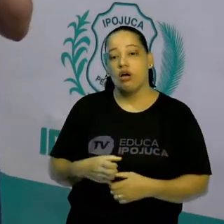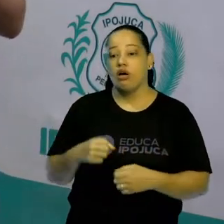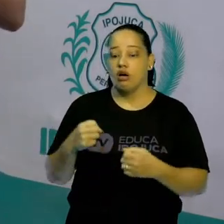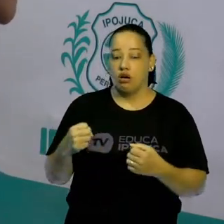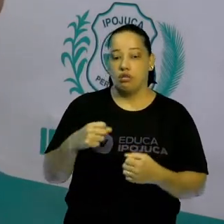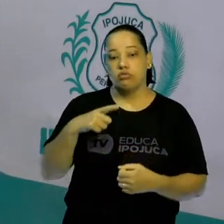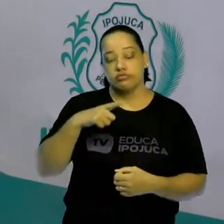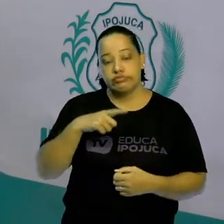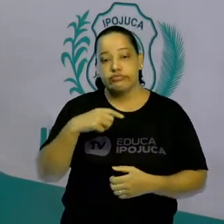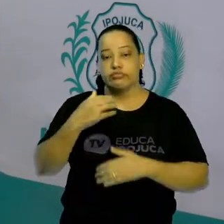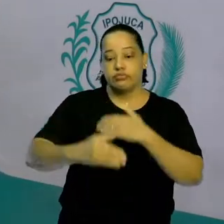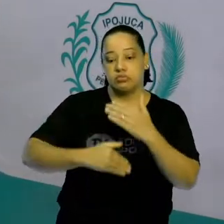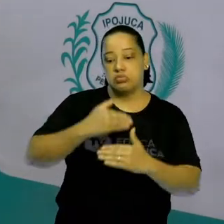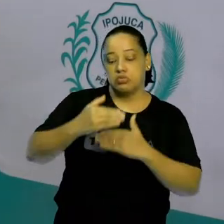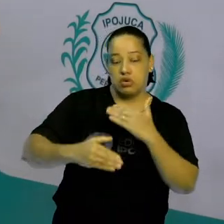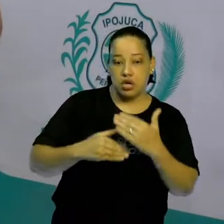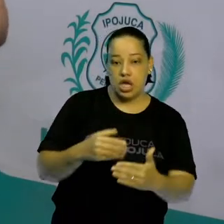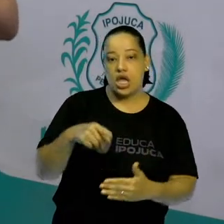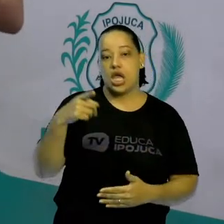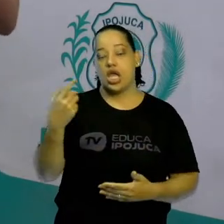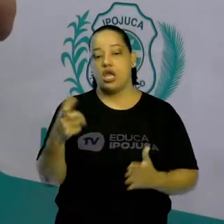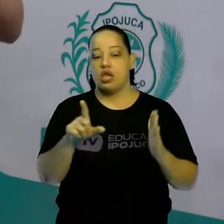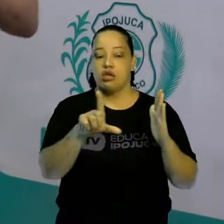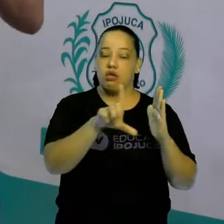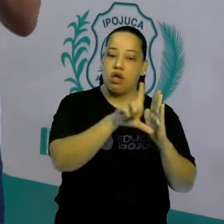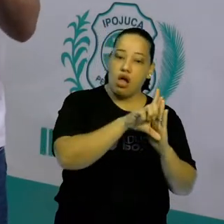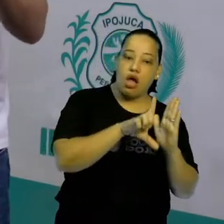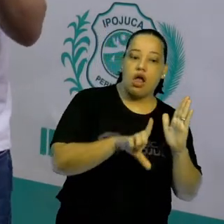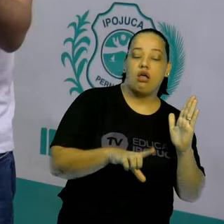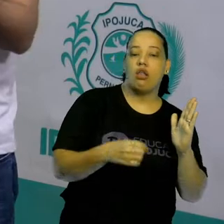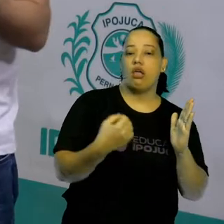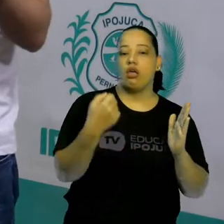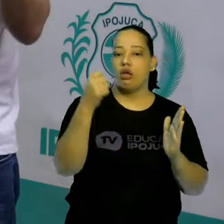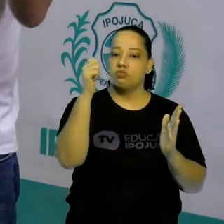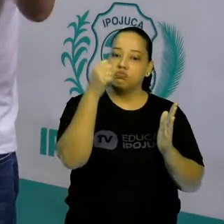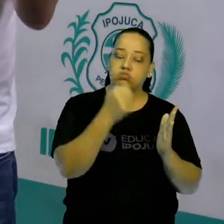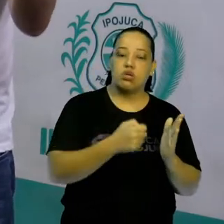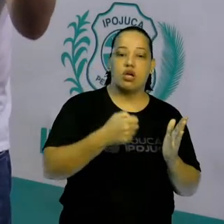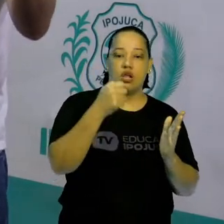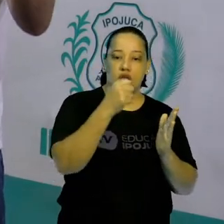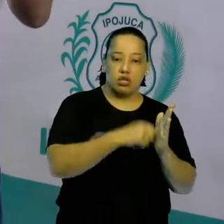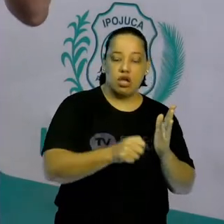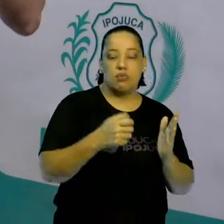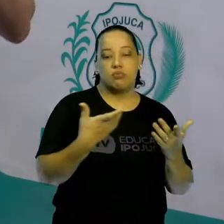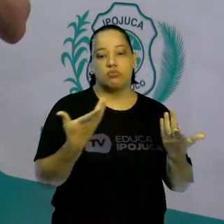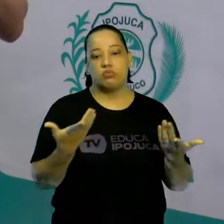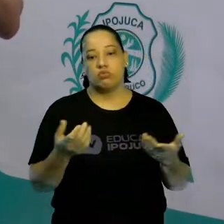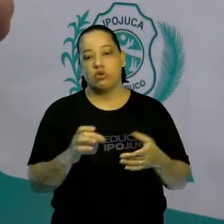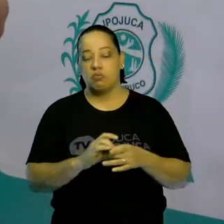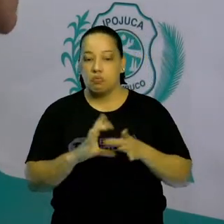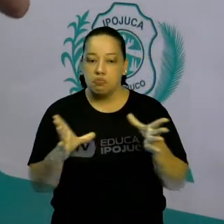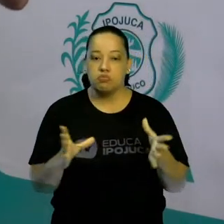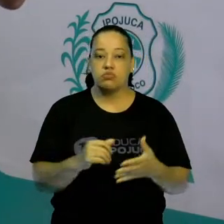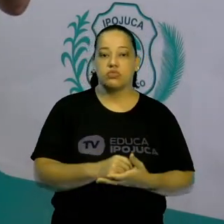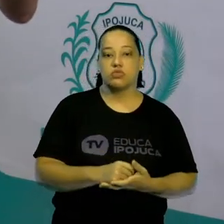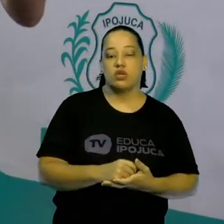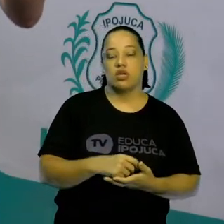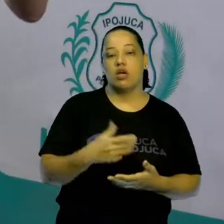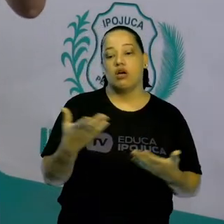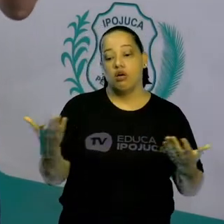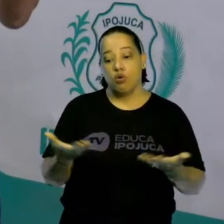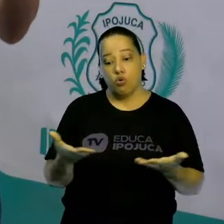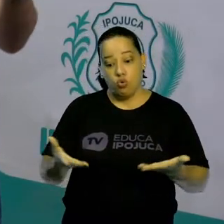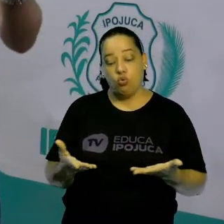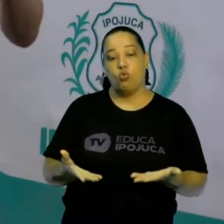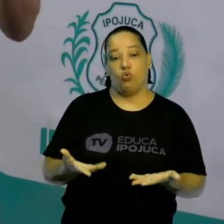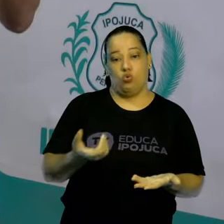poder aprovar a elaboração das leis, tá certo? Mais ou menos como é hoje na Inglaterra, onde você tem a rainha, mas